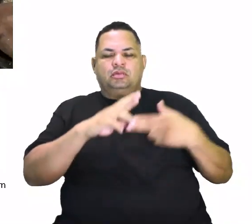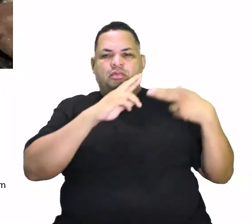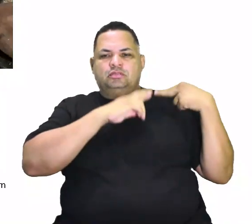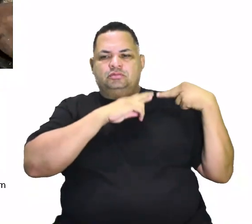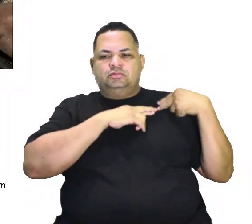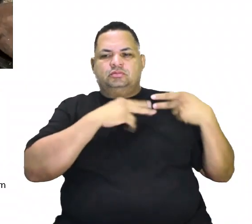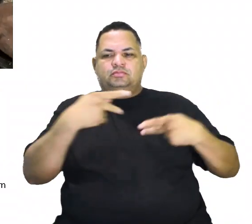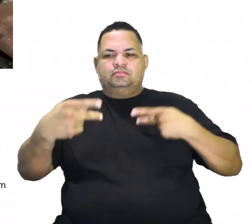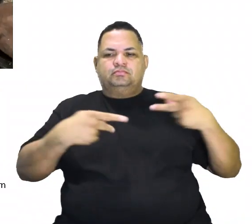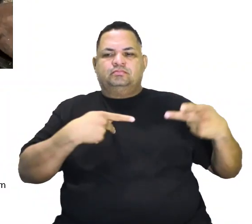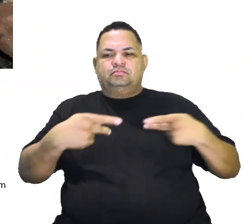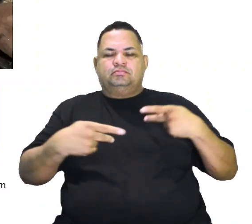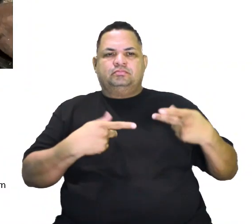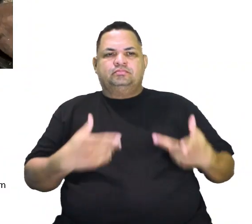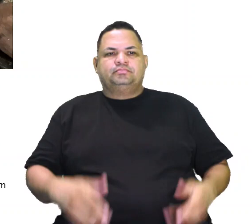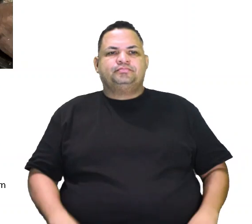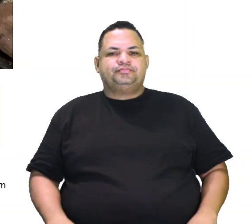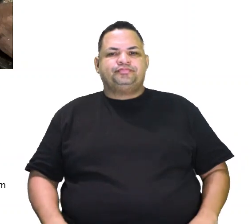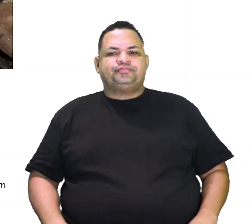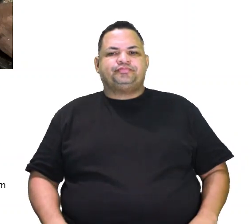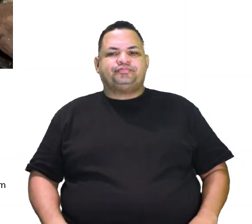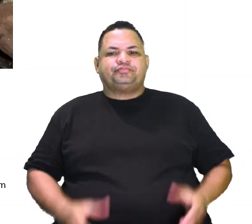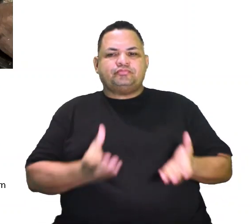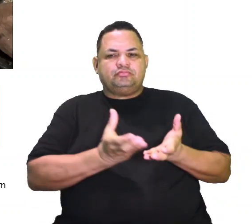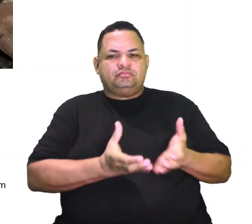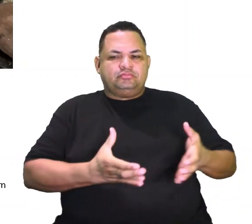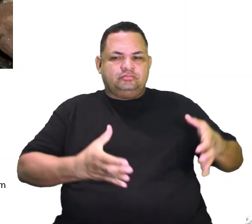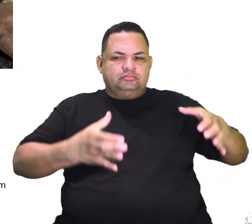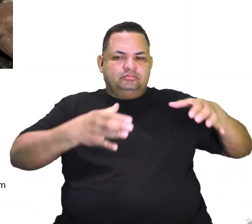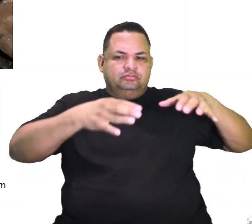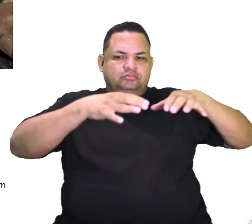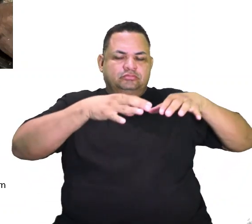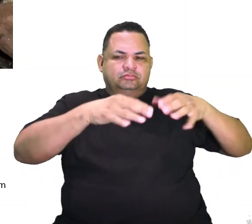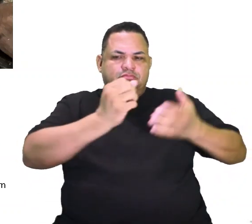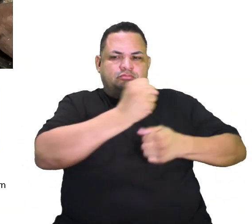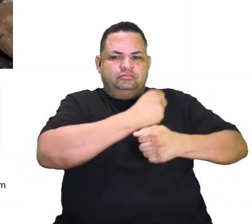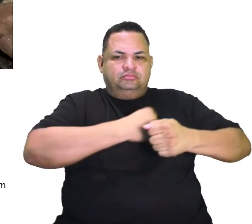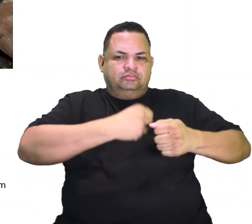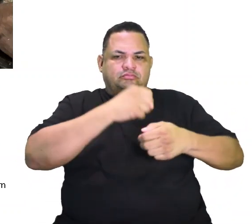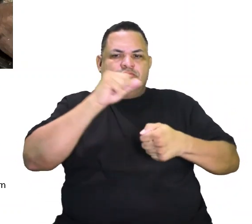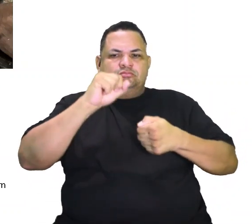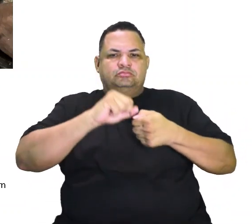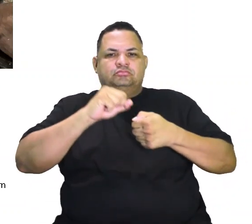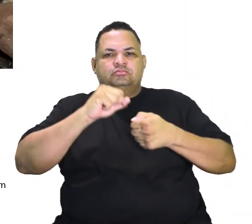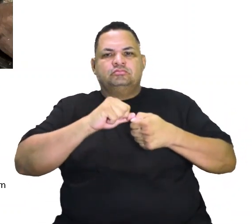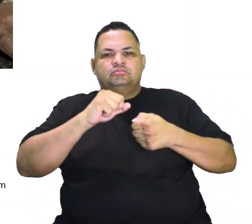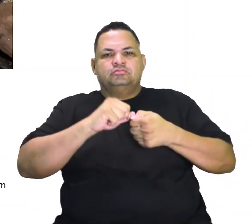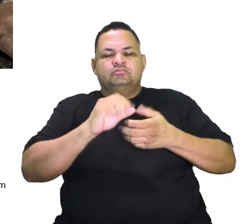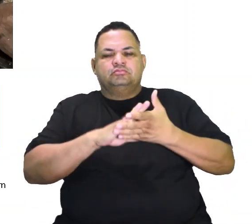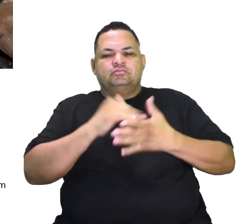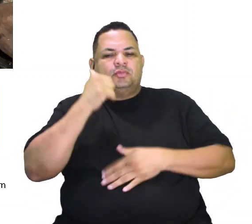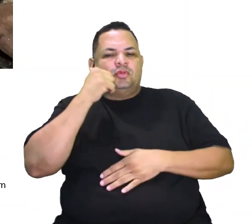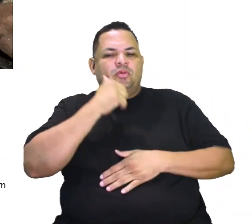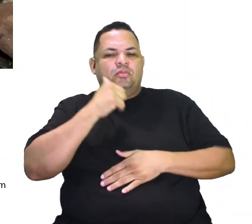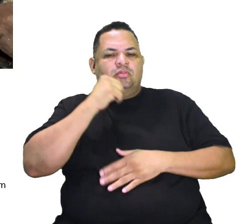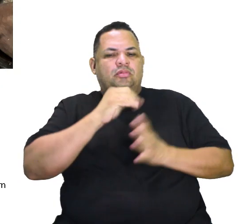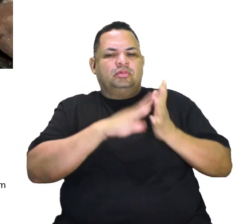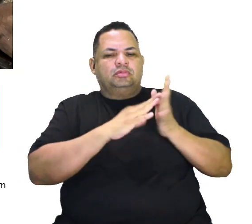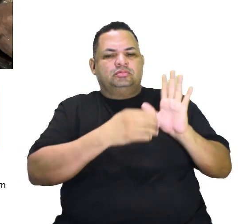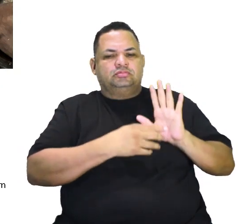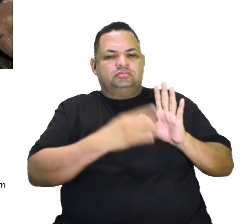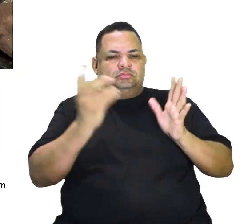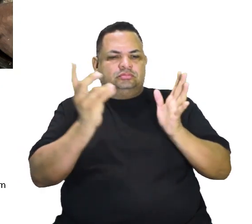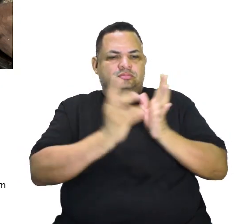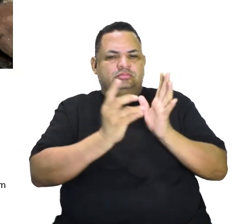olha, aqui são as panelas indígenas, né? Panelas de barro feitas por mulheres indígenas, que foi exposto